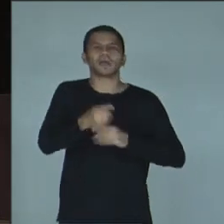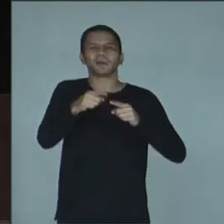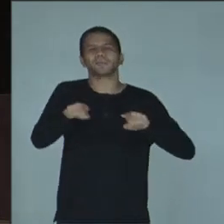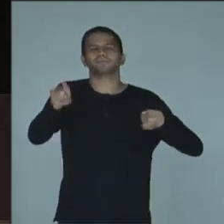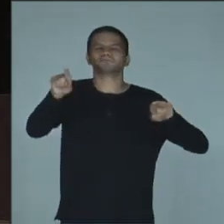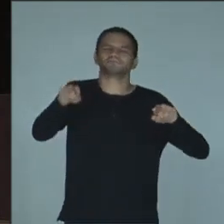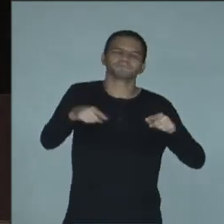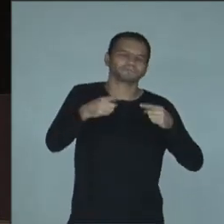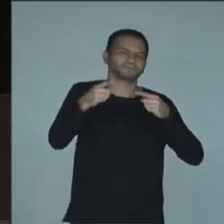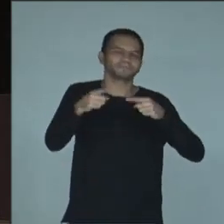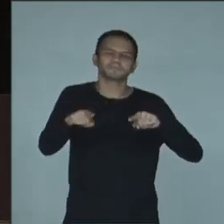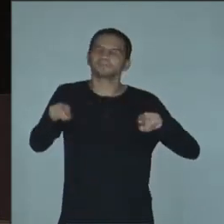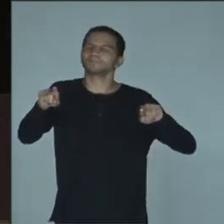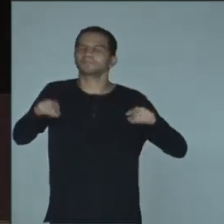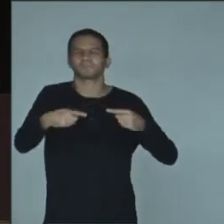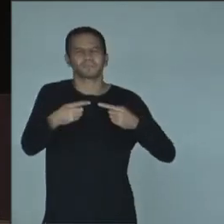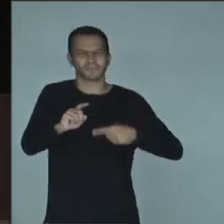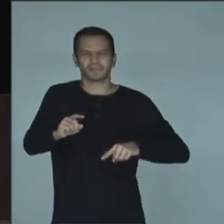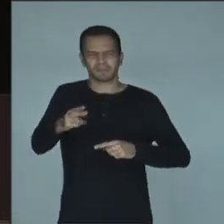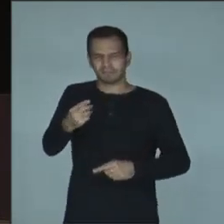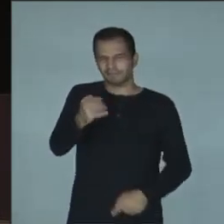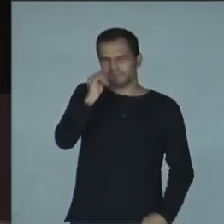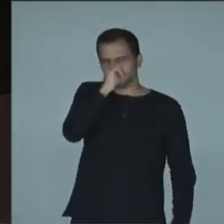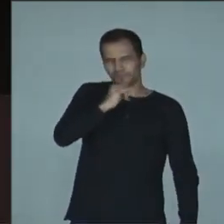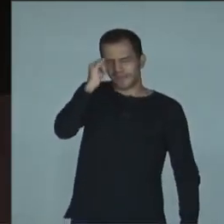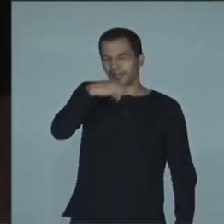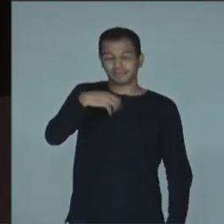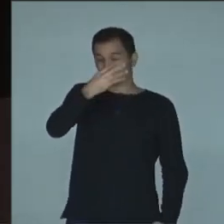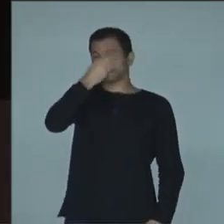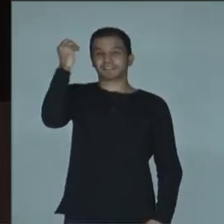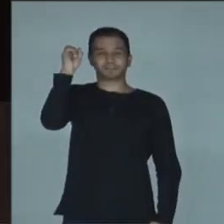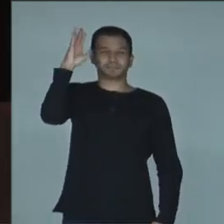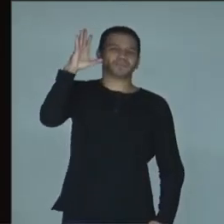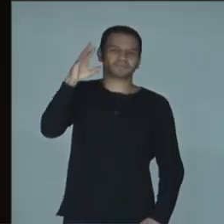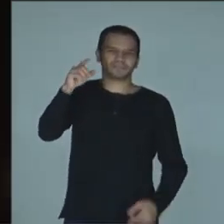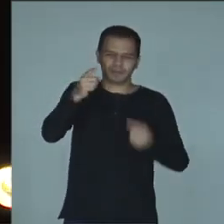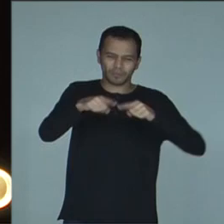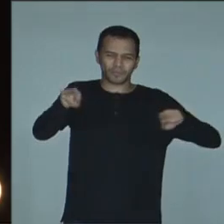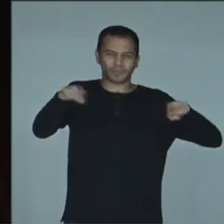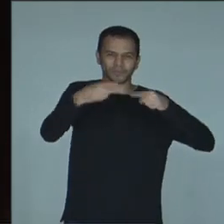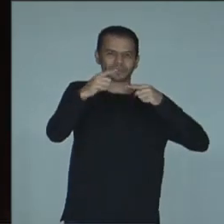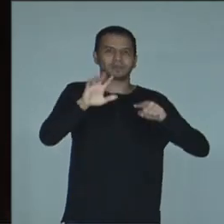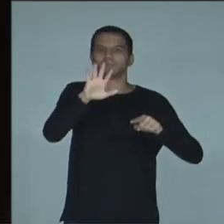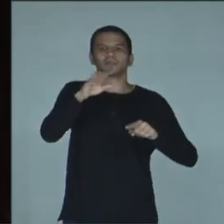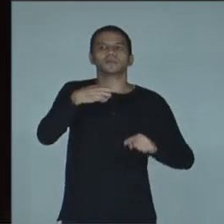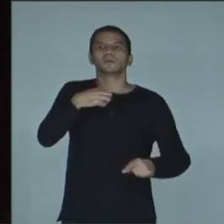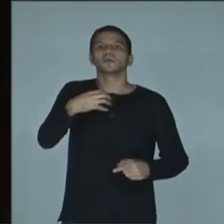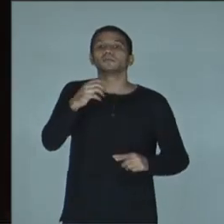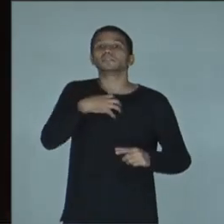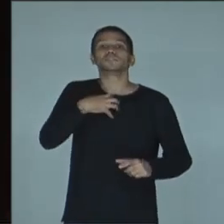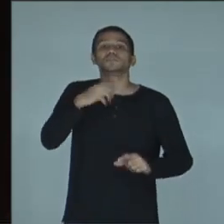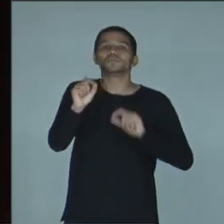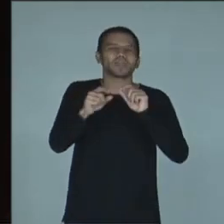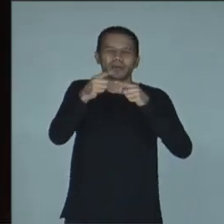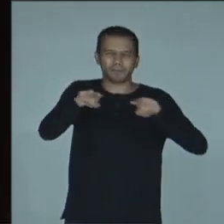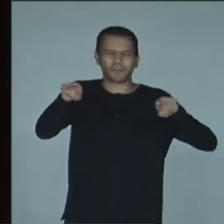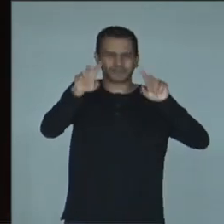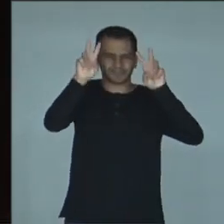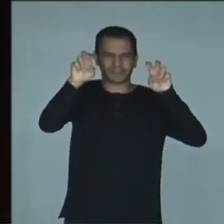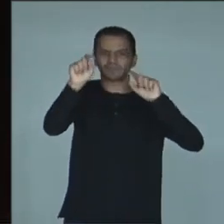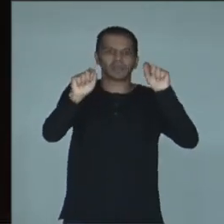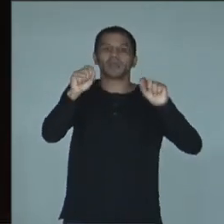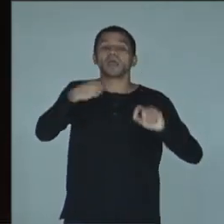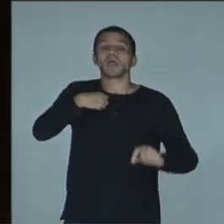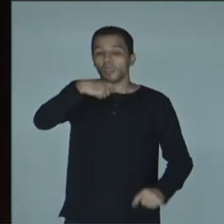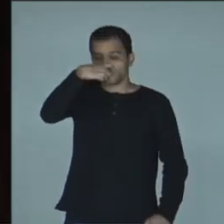estou na nem nem preta de tanto tempo que tem mas ela tá o qual estou tal